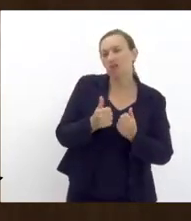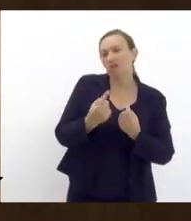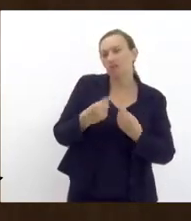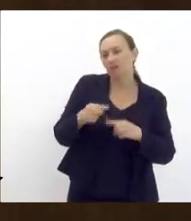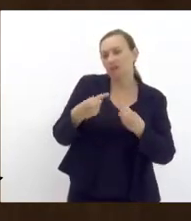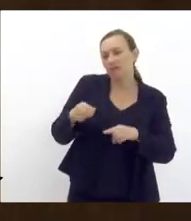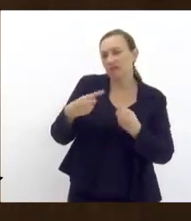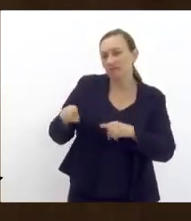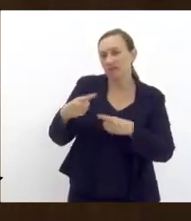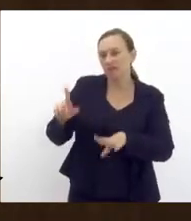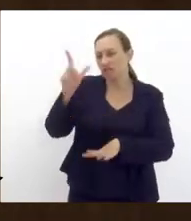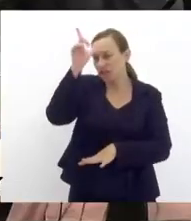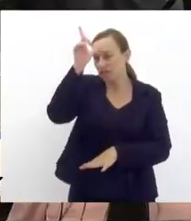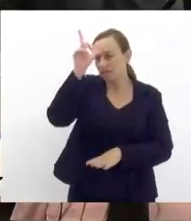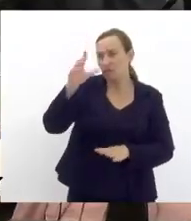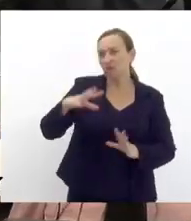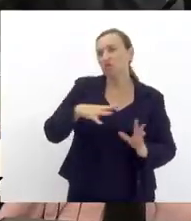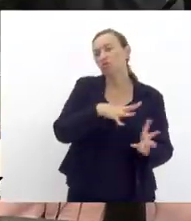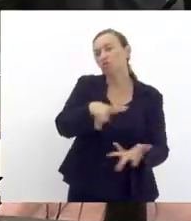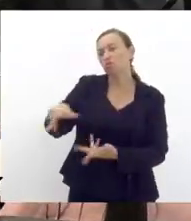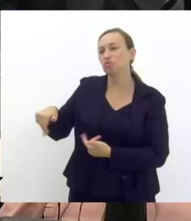no mundo todo obrigada